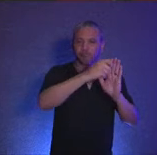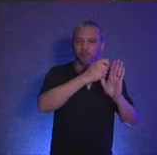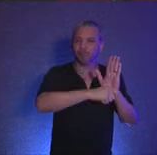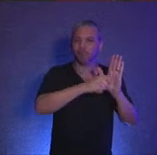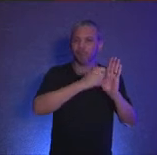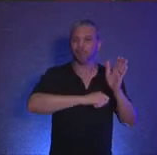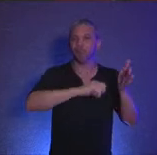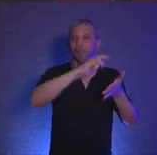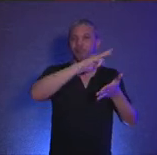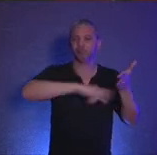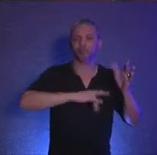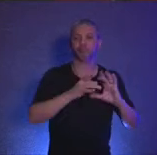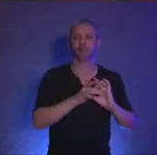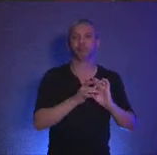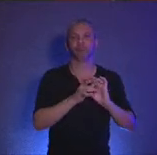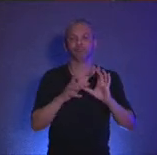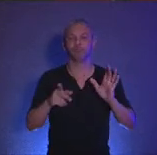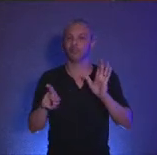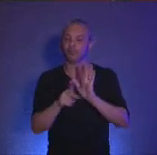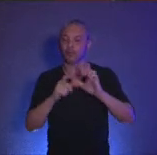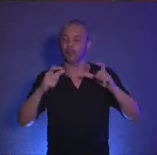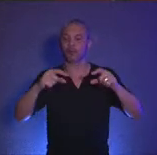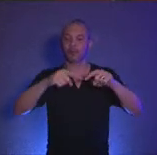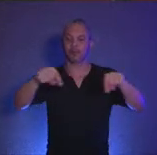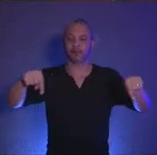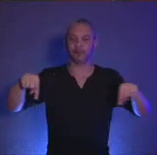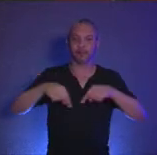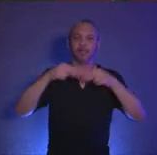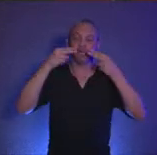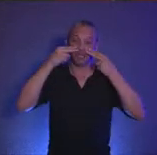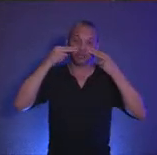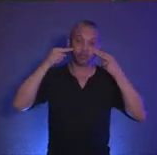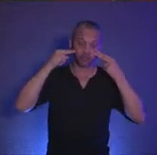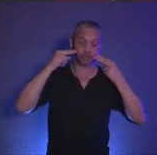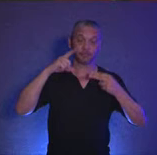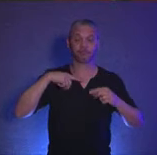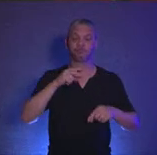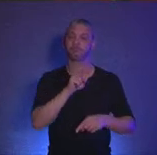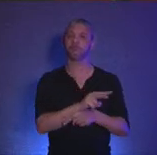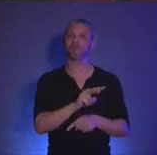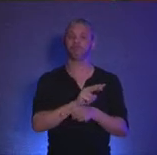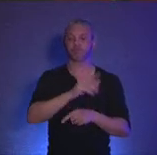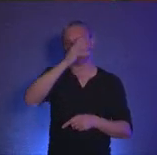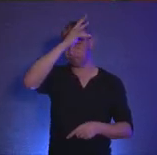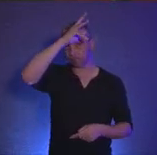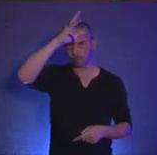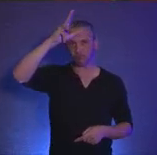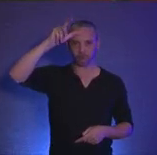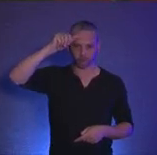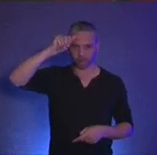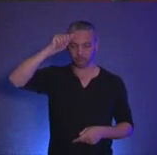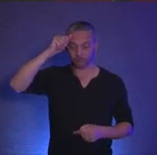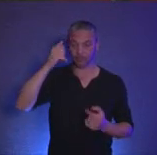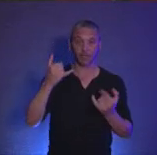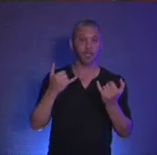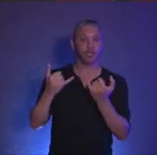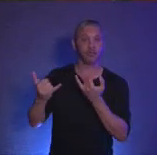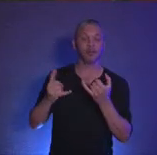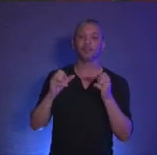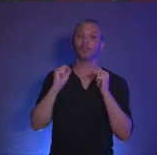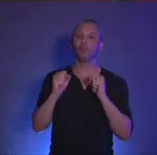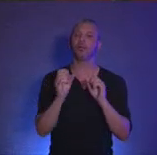estão contíguos a terras indígenas e unidades de conservação integral, da Amazônia Legal. Esses dados podem